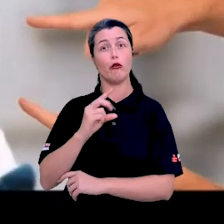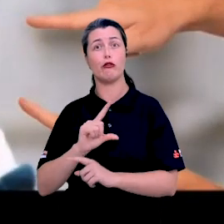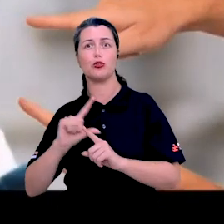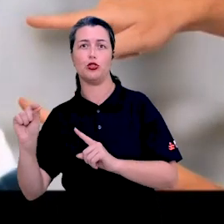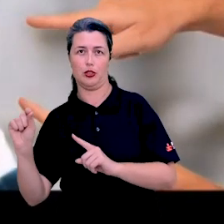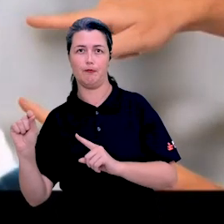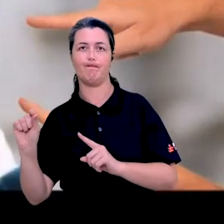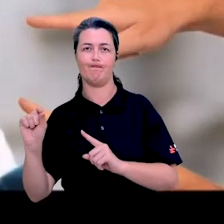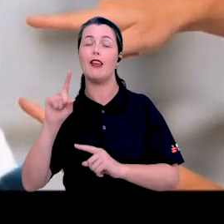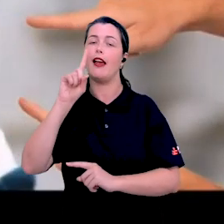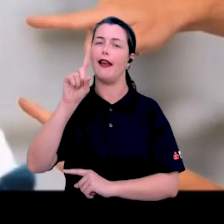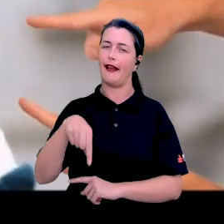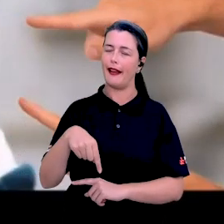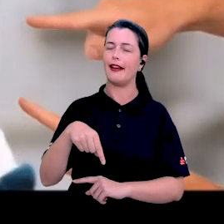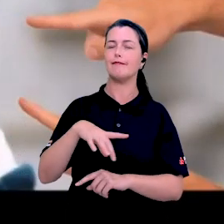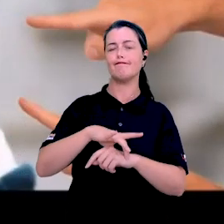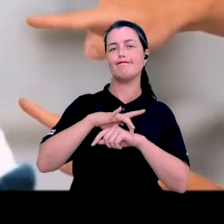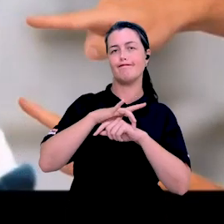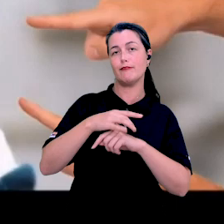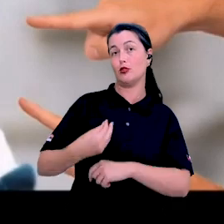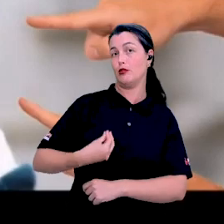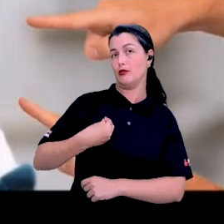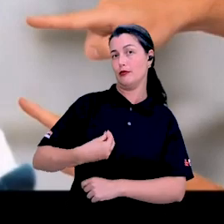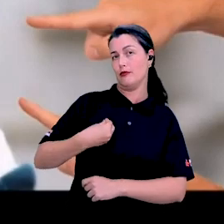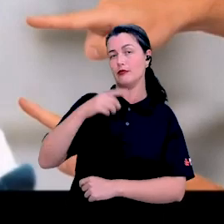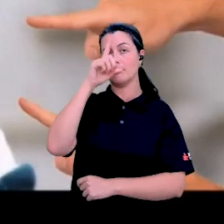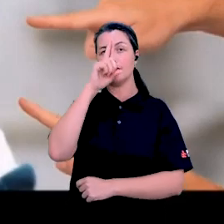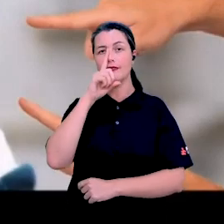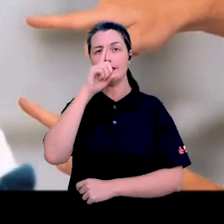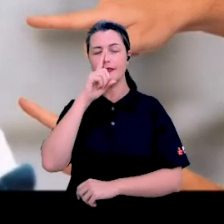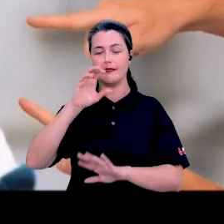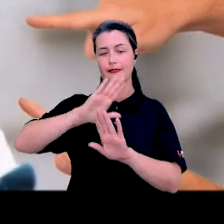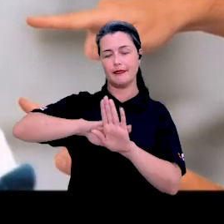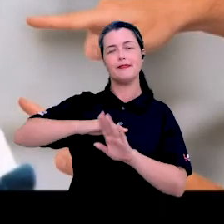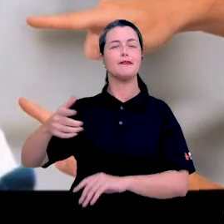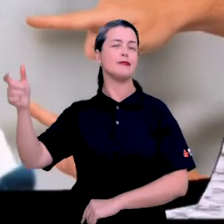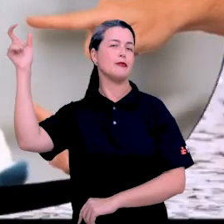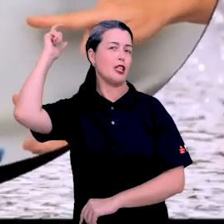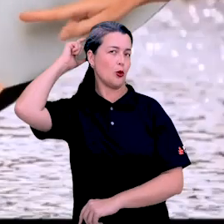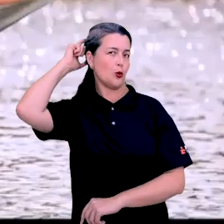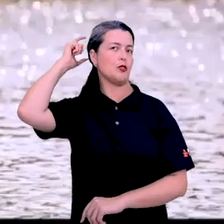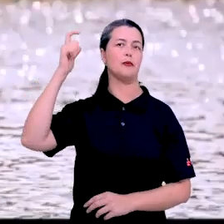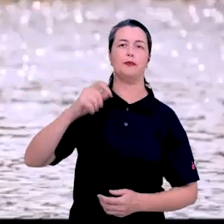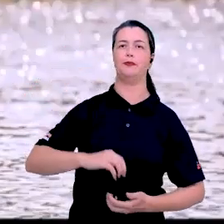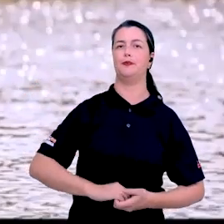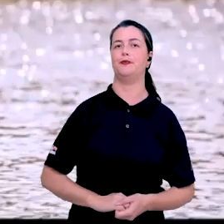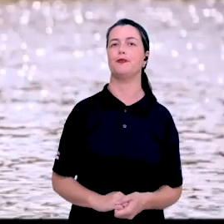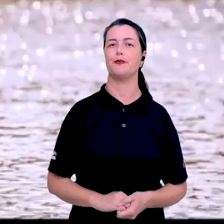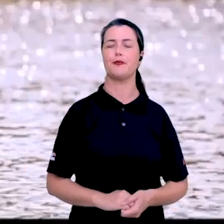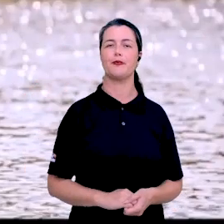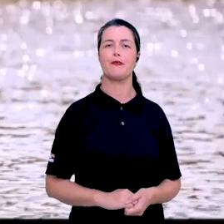esse enfrentamento. É o caso da sobrevivência inconsciente.